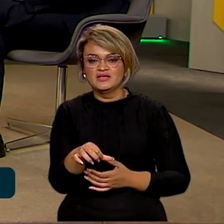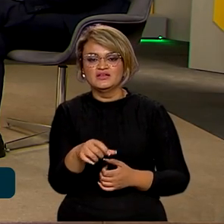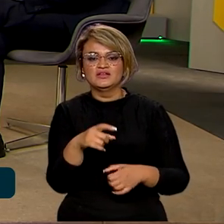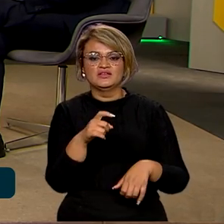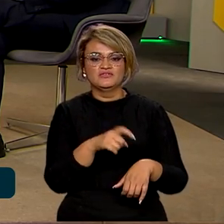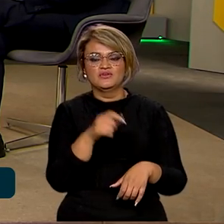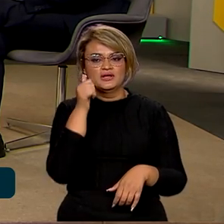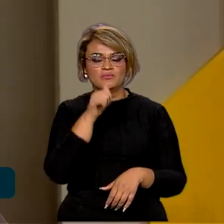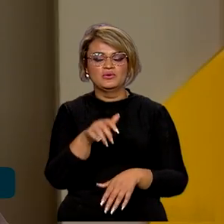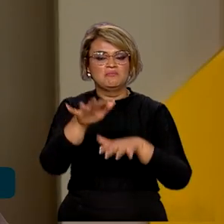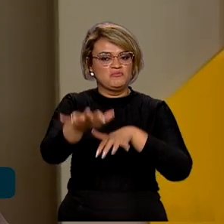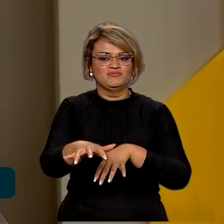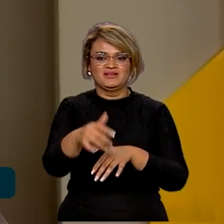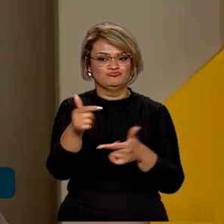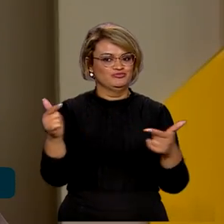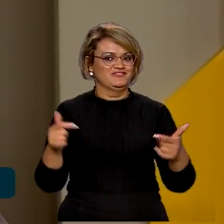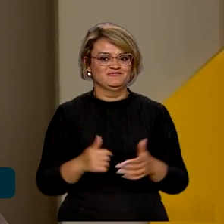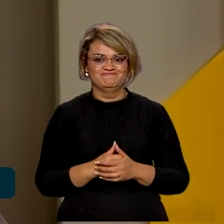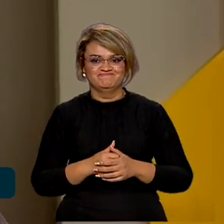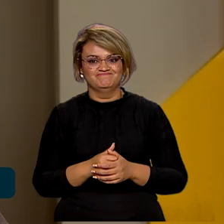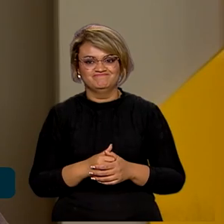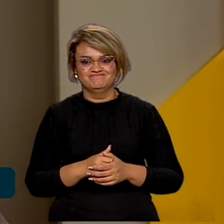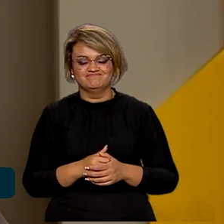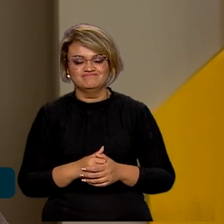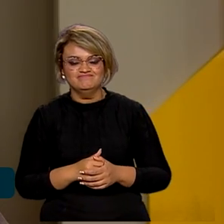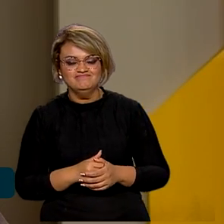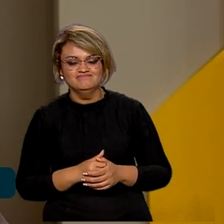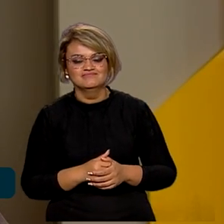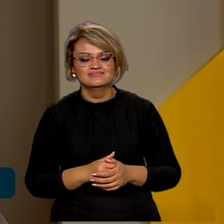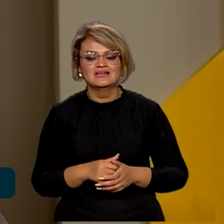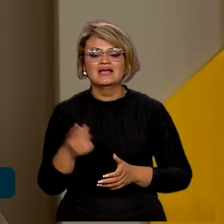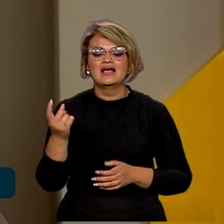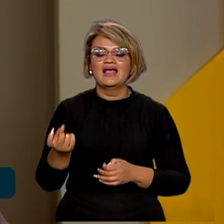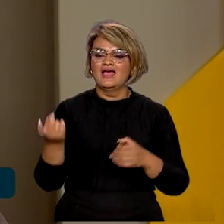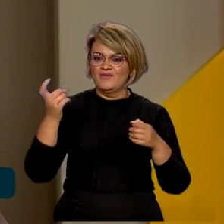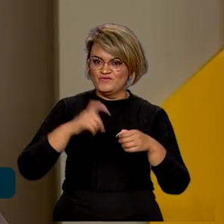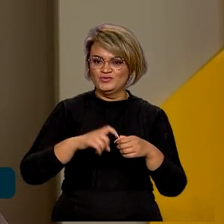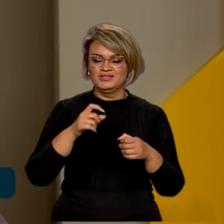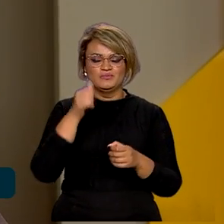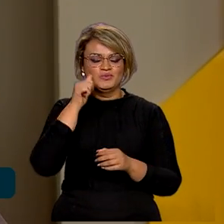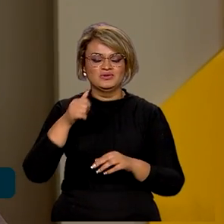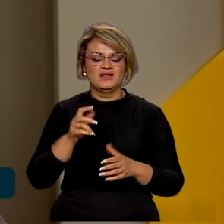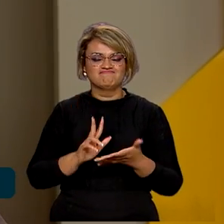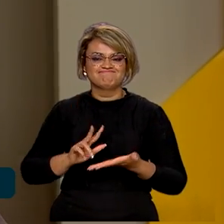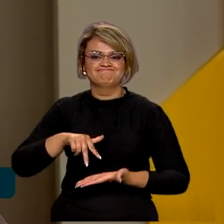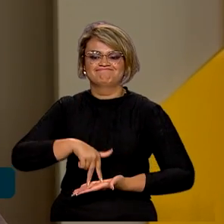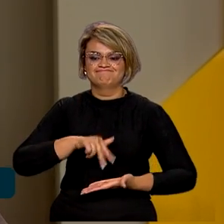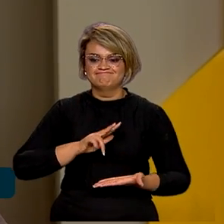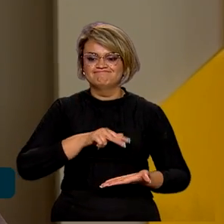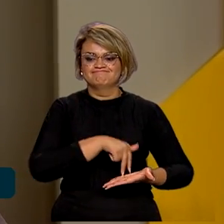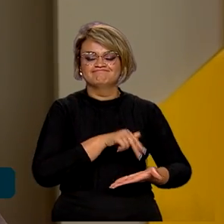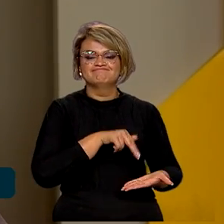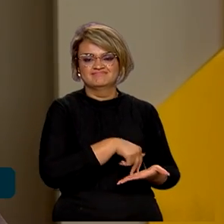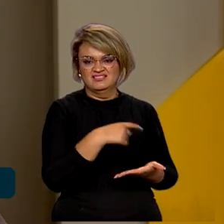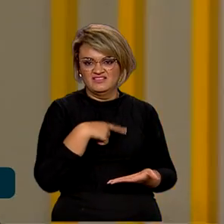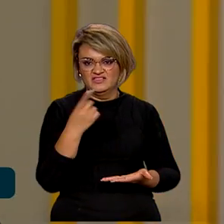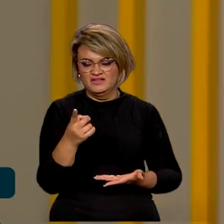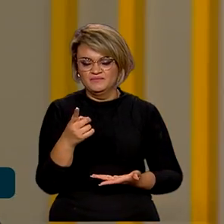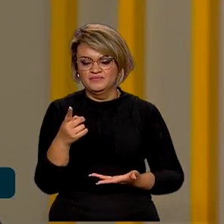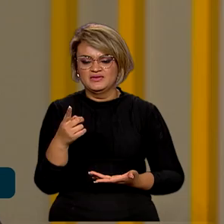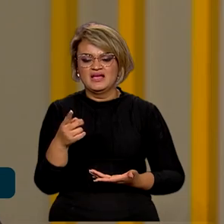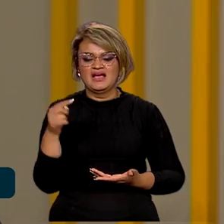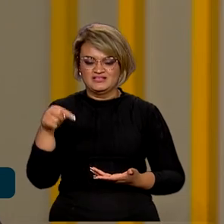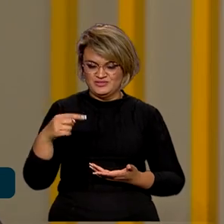foram recebidas. É um momento importante de retomada da voz dessas mulheres, né? Secretária, eu vejo que a senhora está